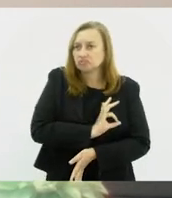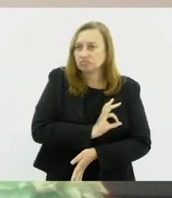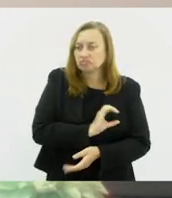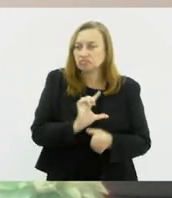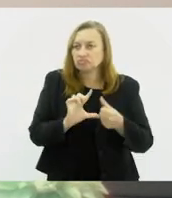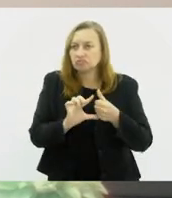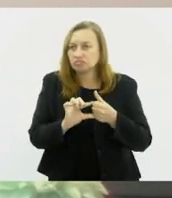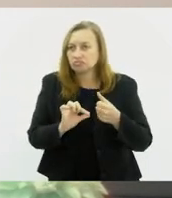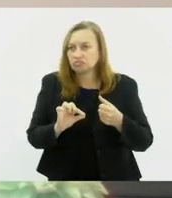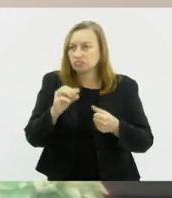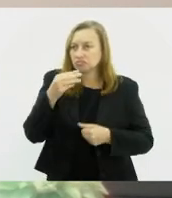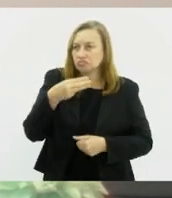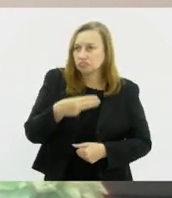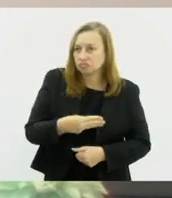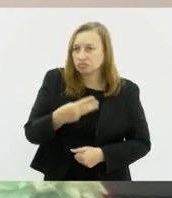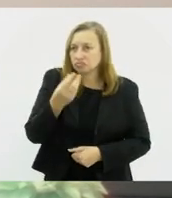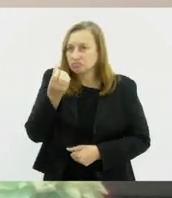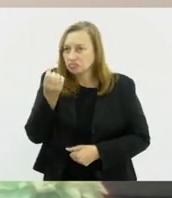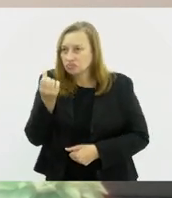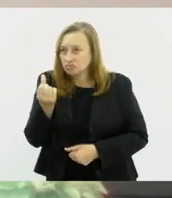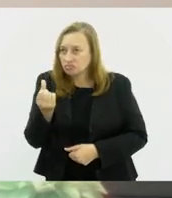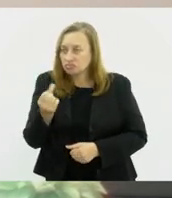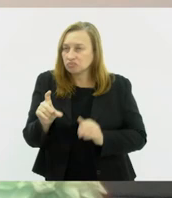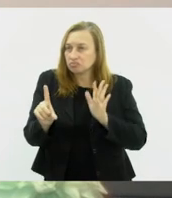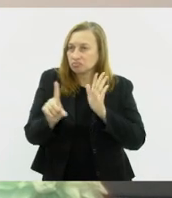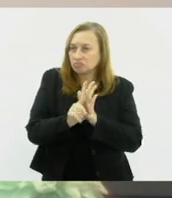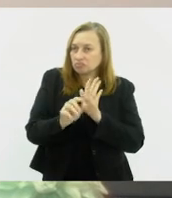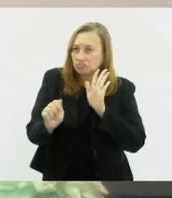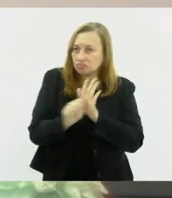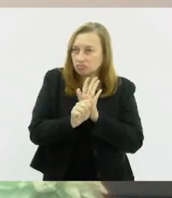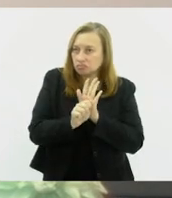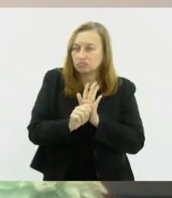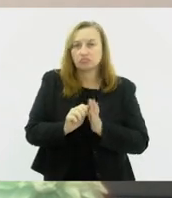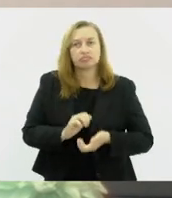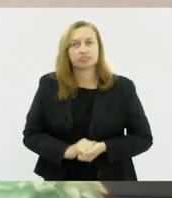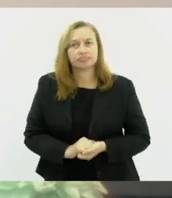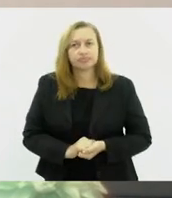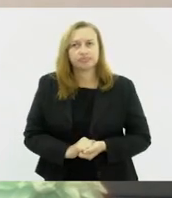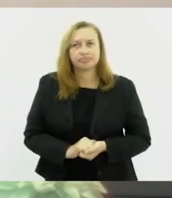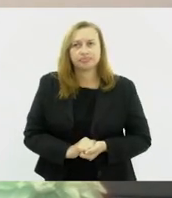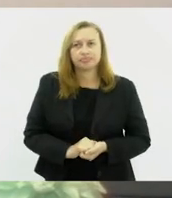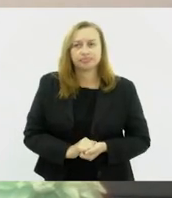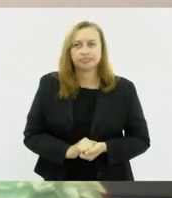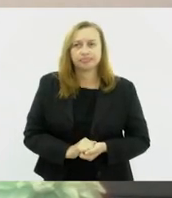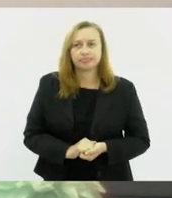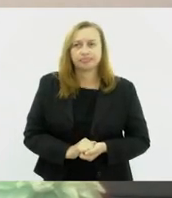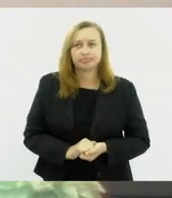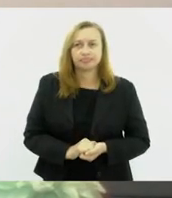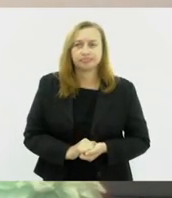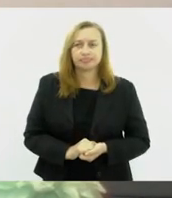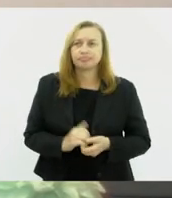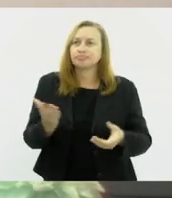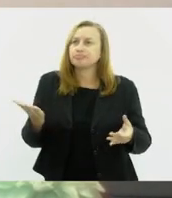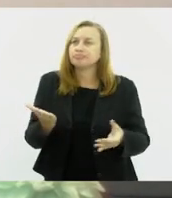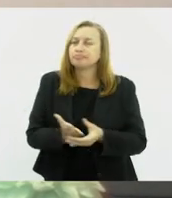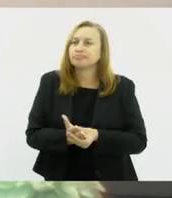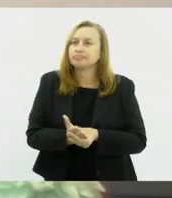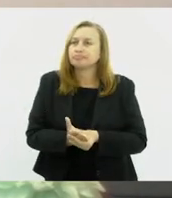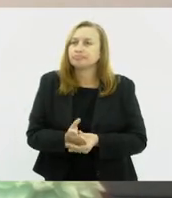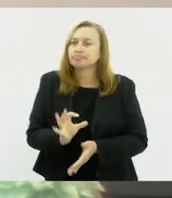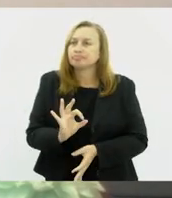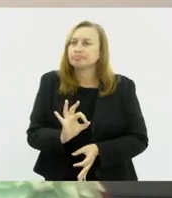artigo 36 da lei de drogas a finalidade do inquérito policial